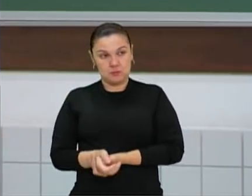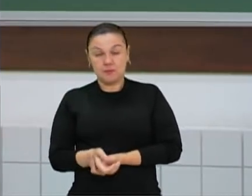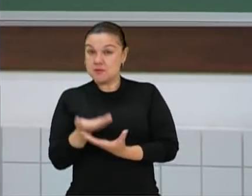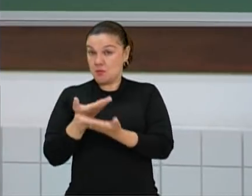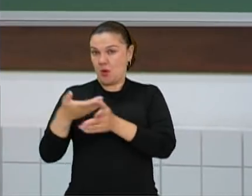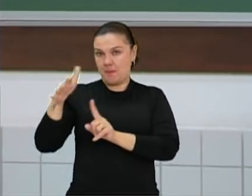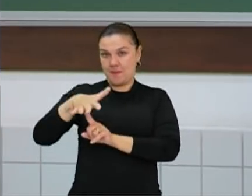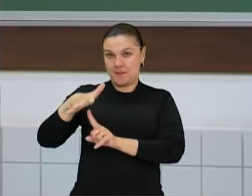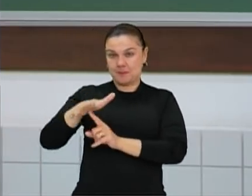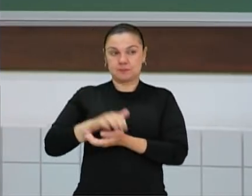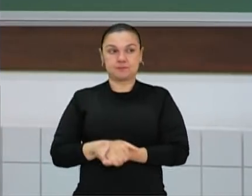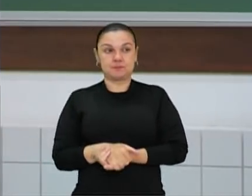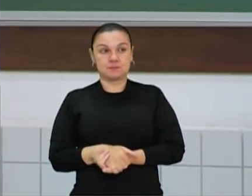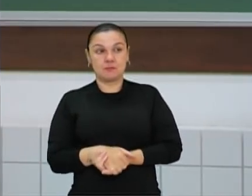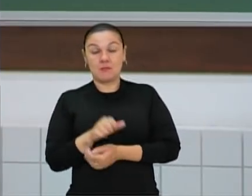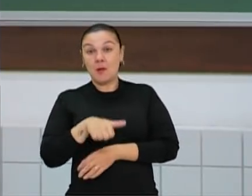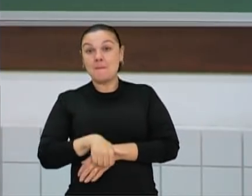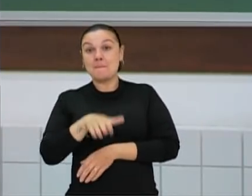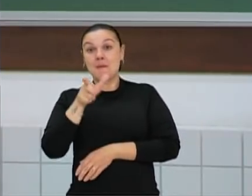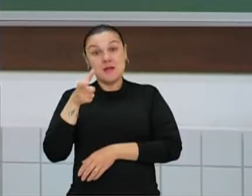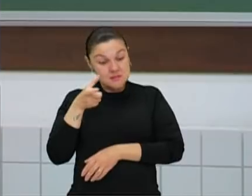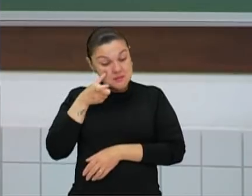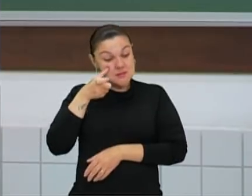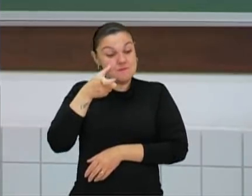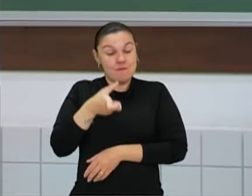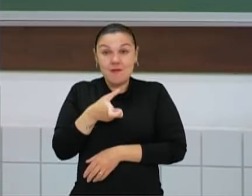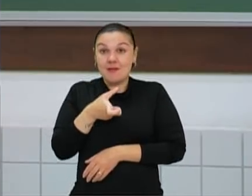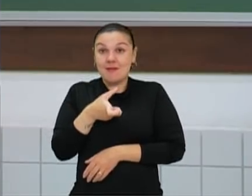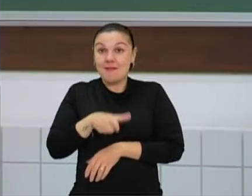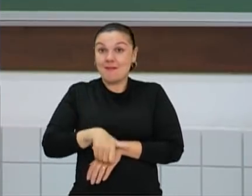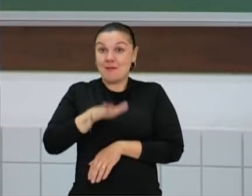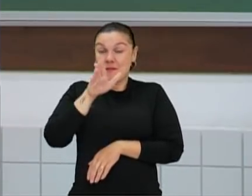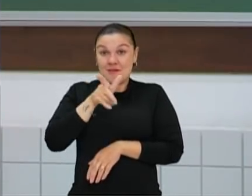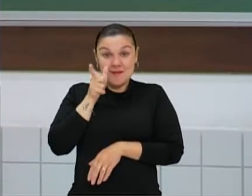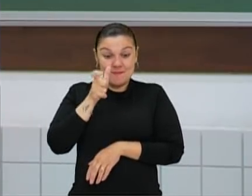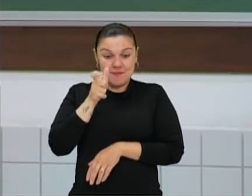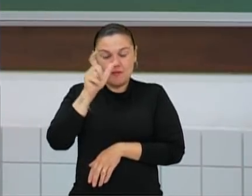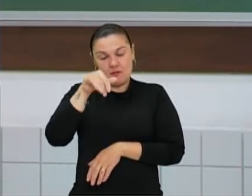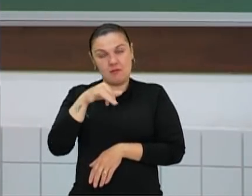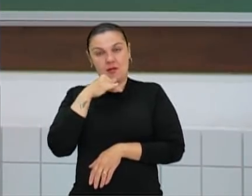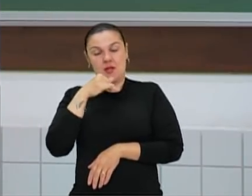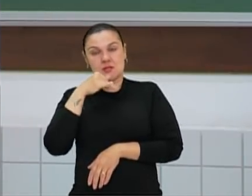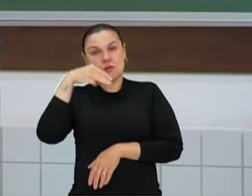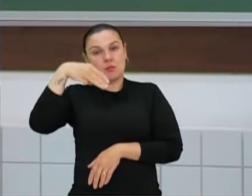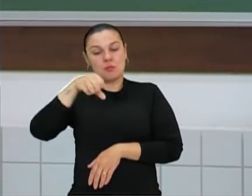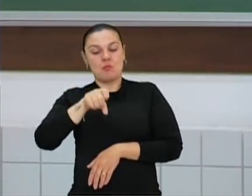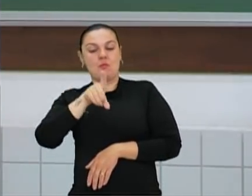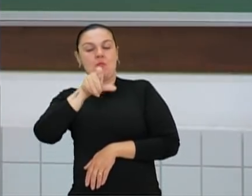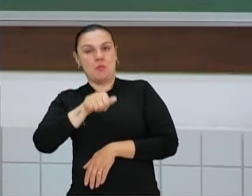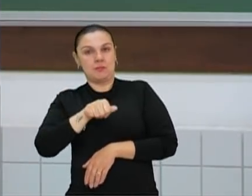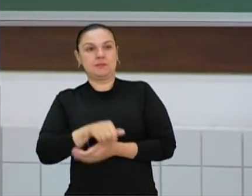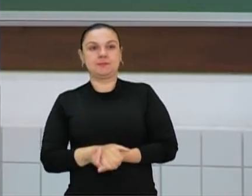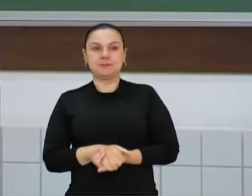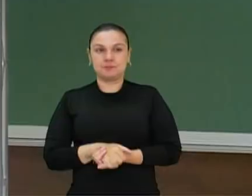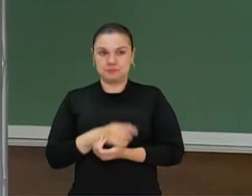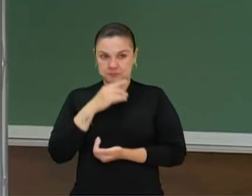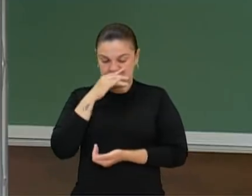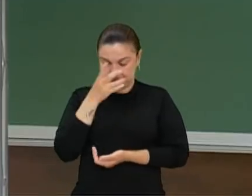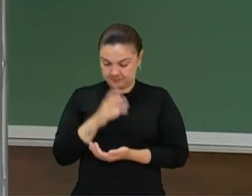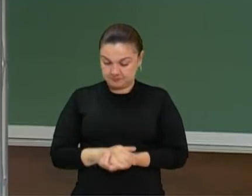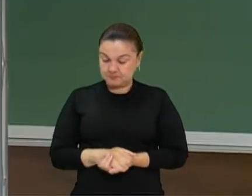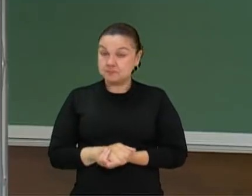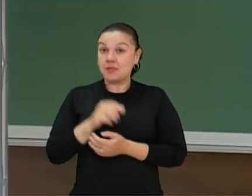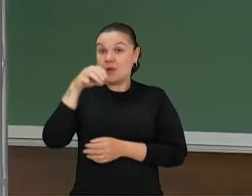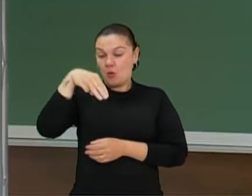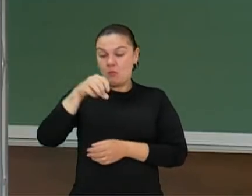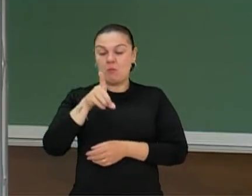Aula Paraná, é o canal com maior audiência, tá? Isso é um exemplo de moda, né? Então, o que é moda?